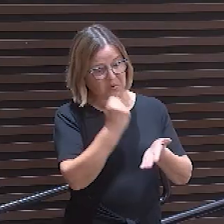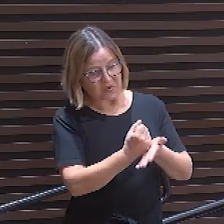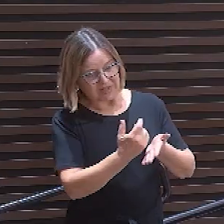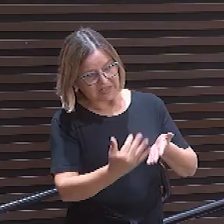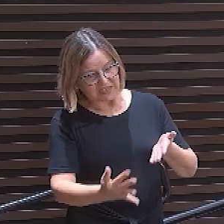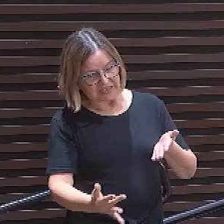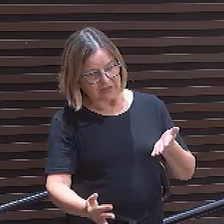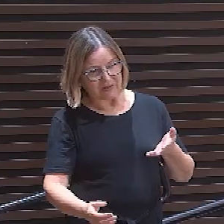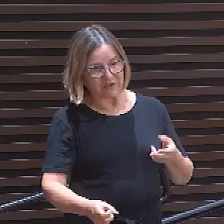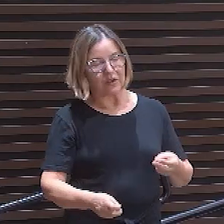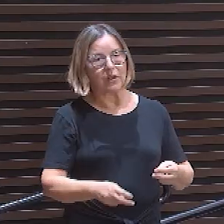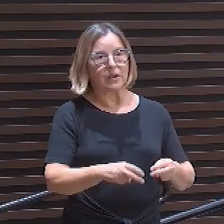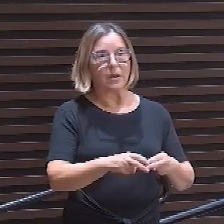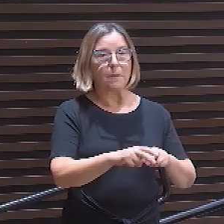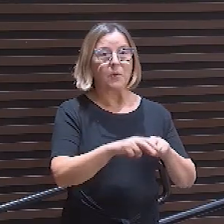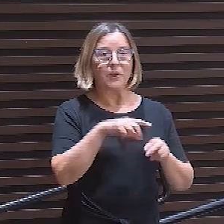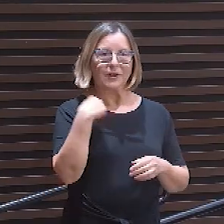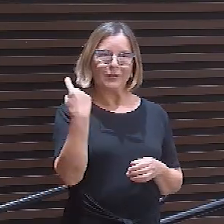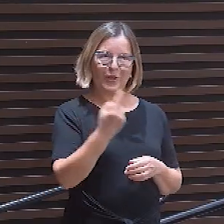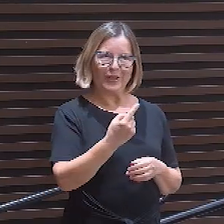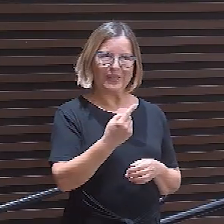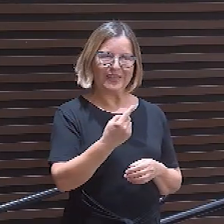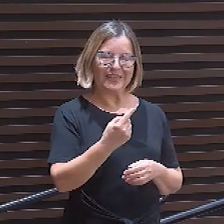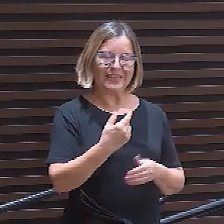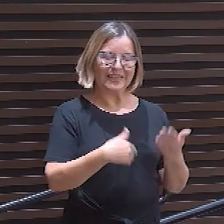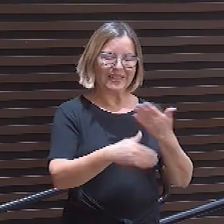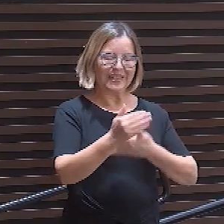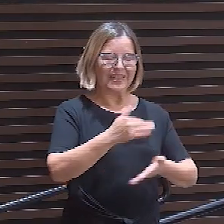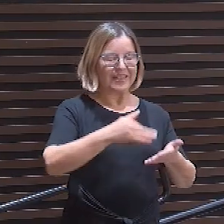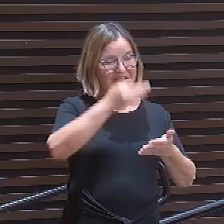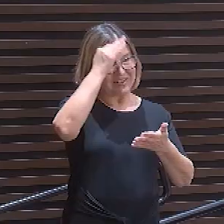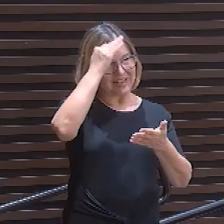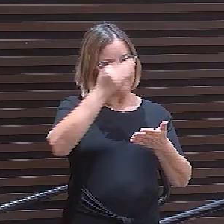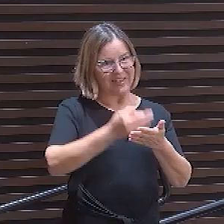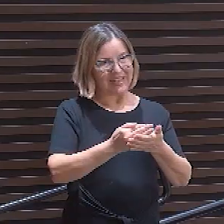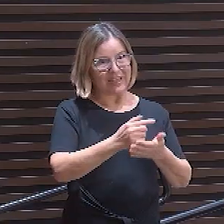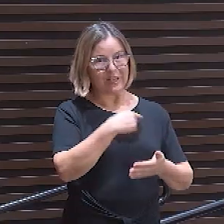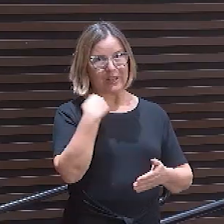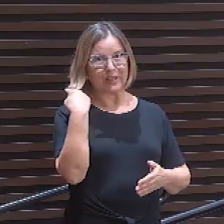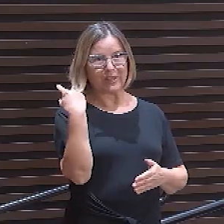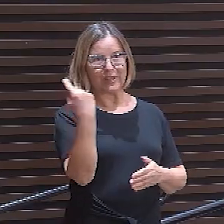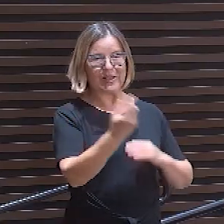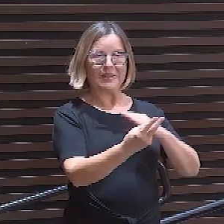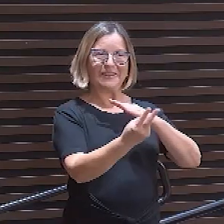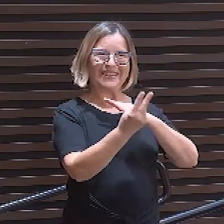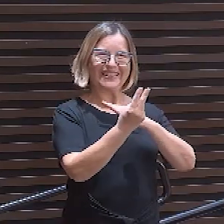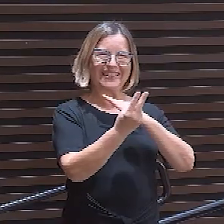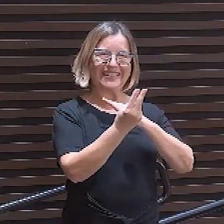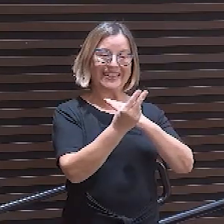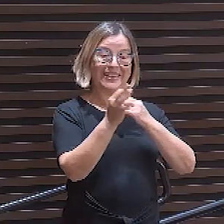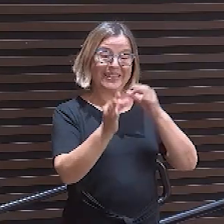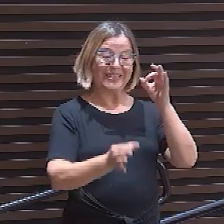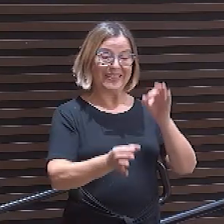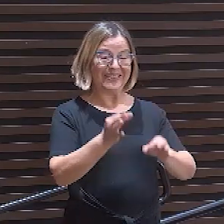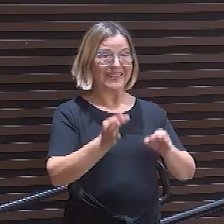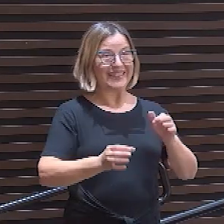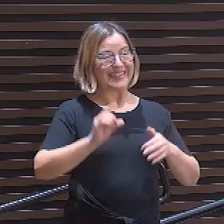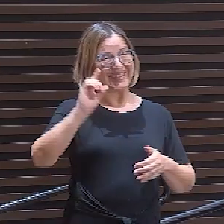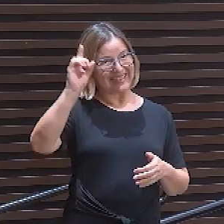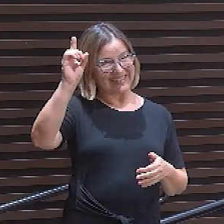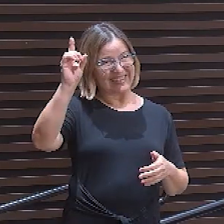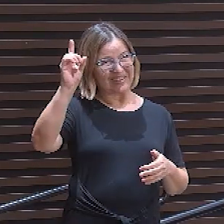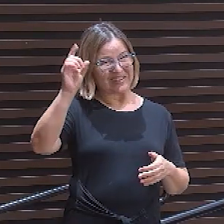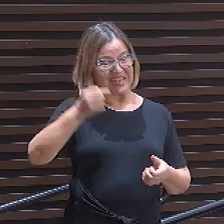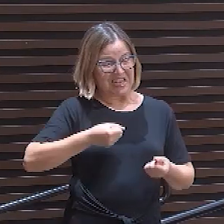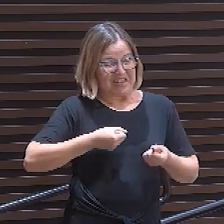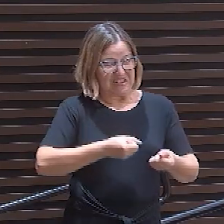benefício e pela fé nós somos protegidos do juízo de Deus e dos ataques do